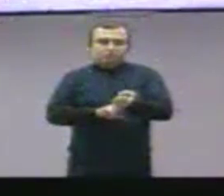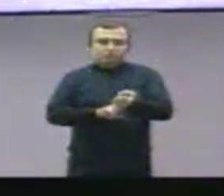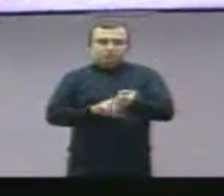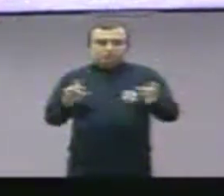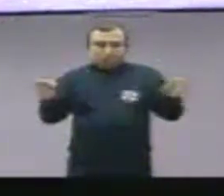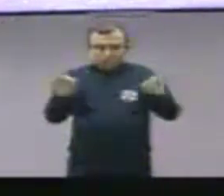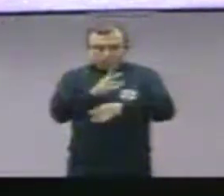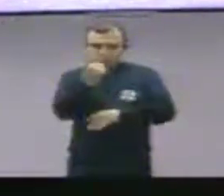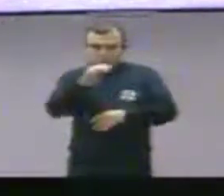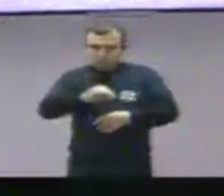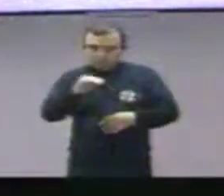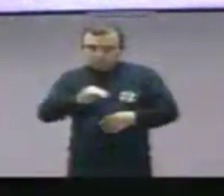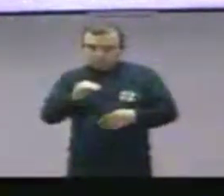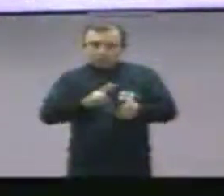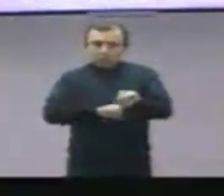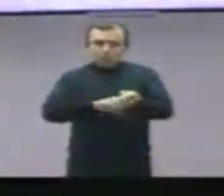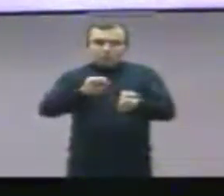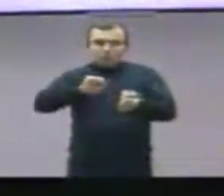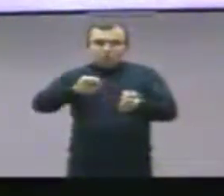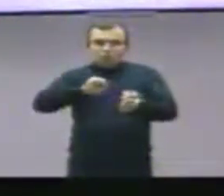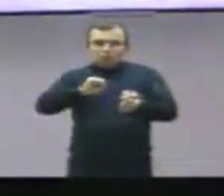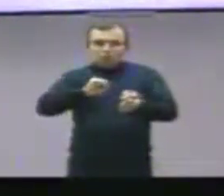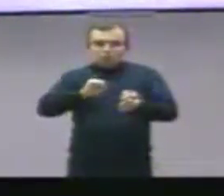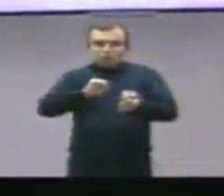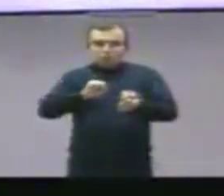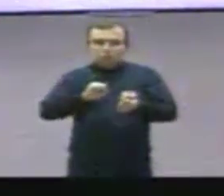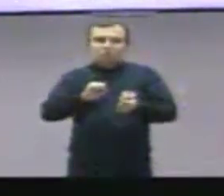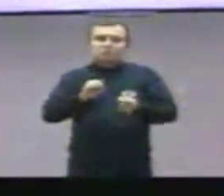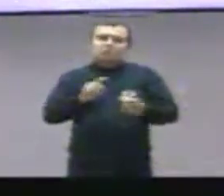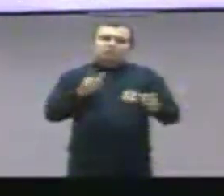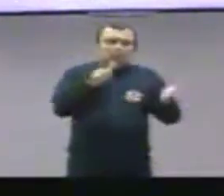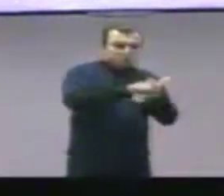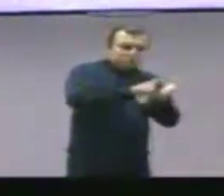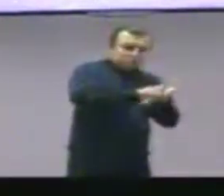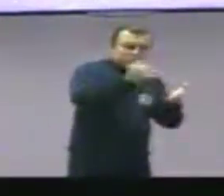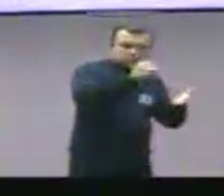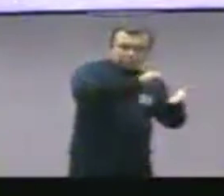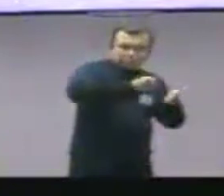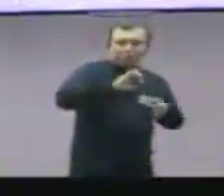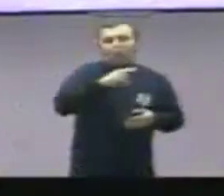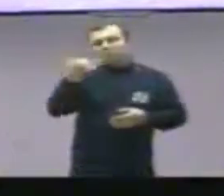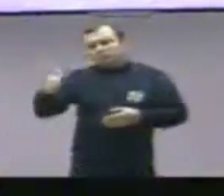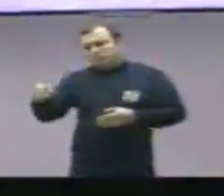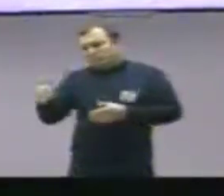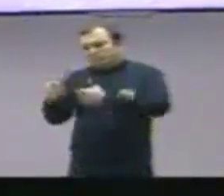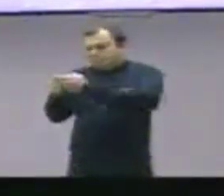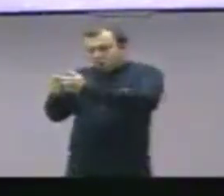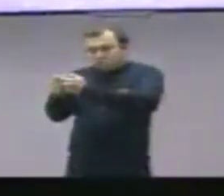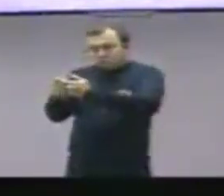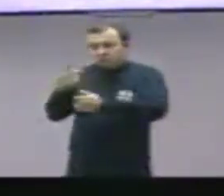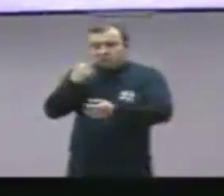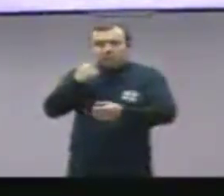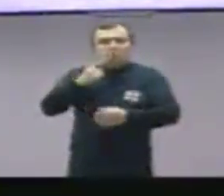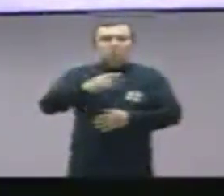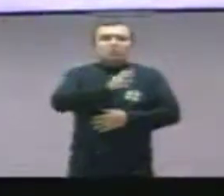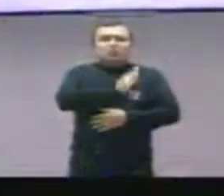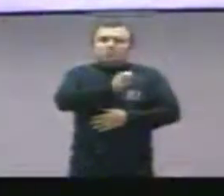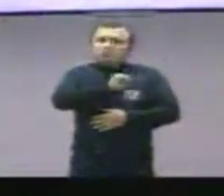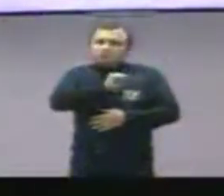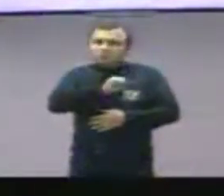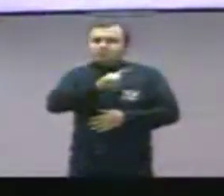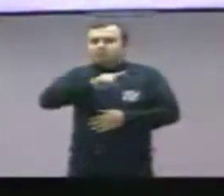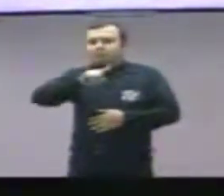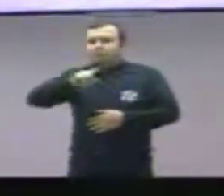Fechou 1 minuto, contou os pulsos, marca aí no seu caderno, pode marcar no seu celular como está a sua frequência cardíaca em